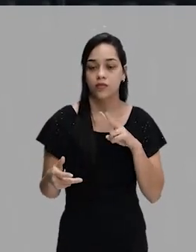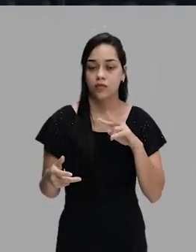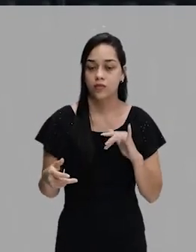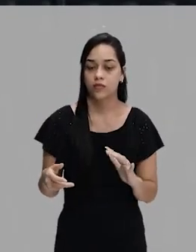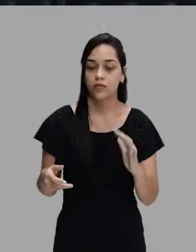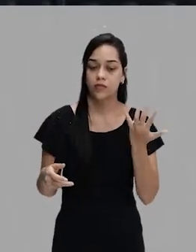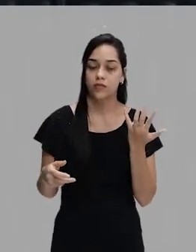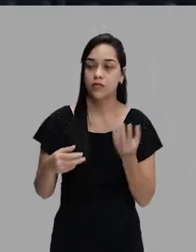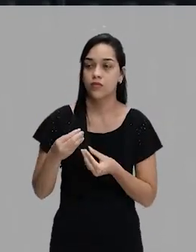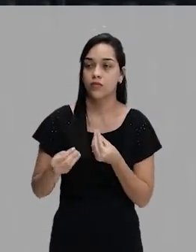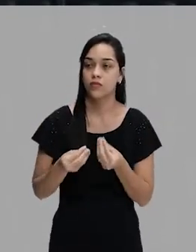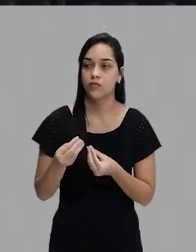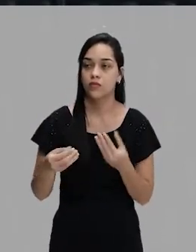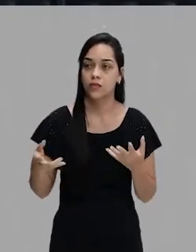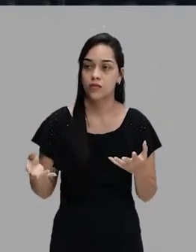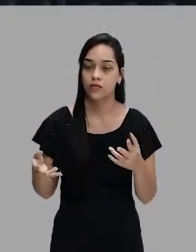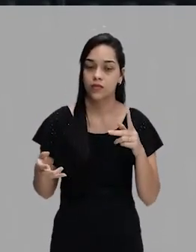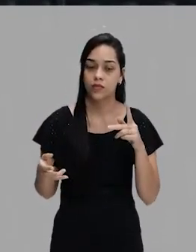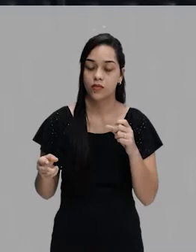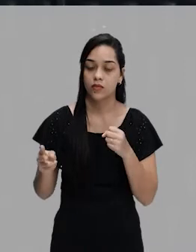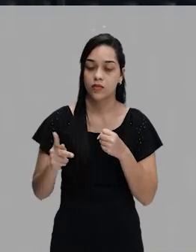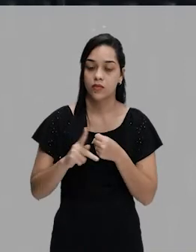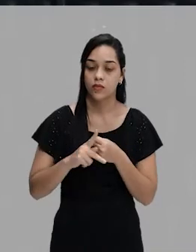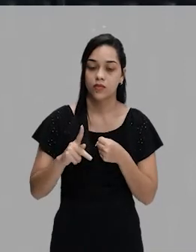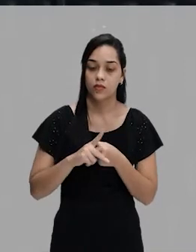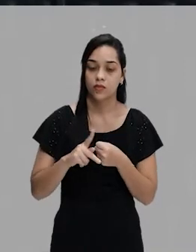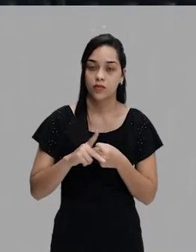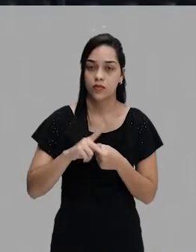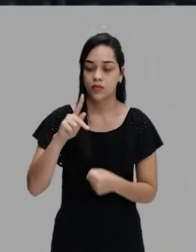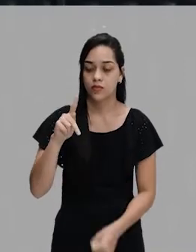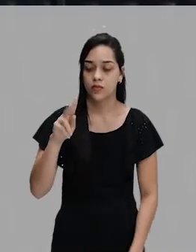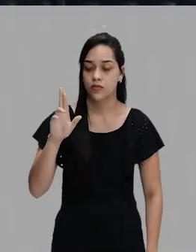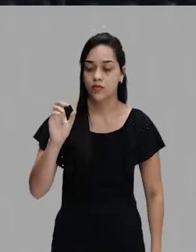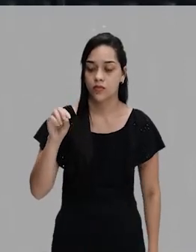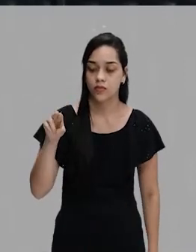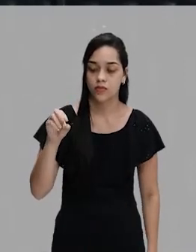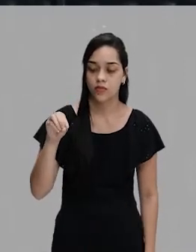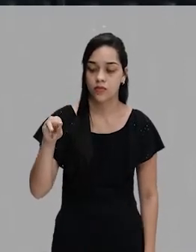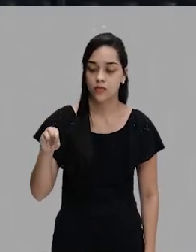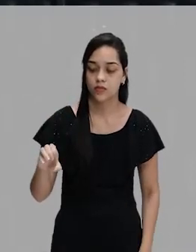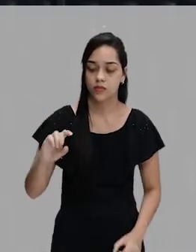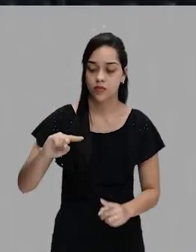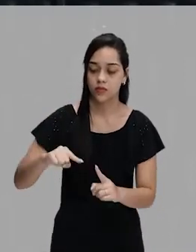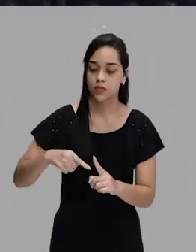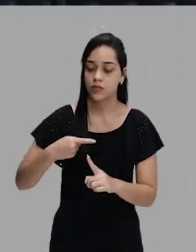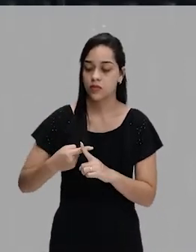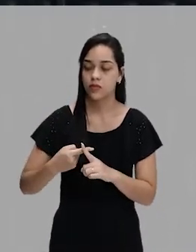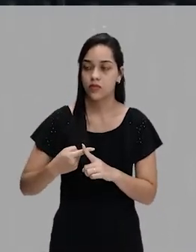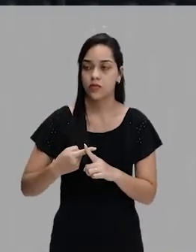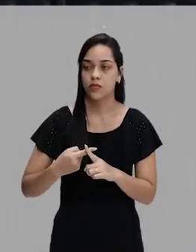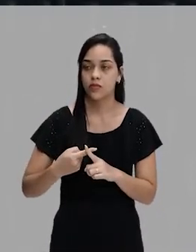funcionar como pronome. Há uma fusão aí do pronome com